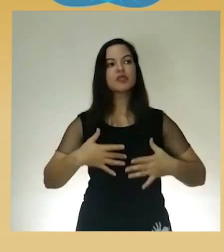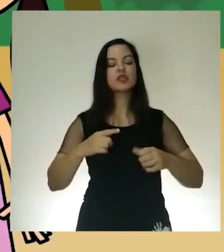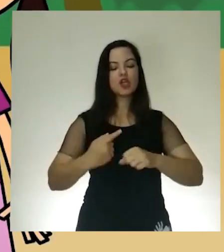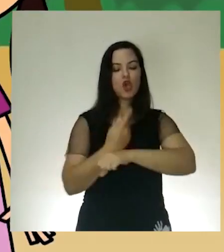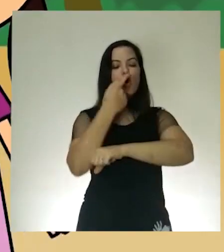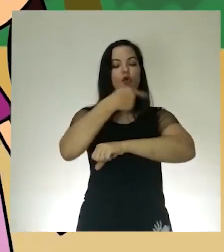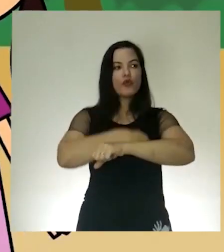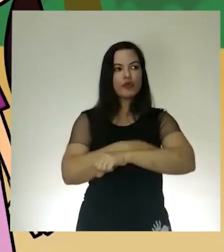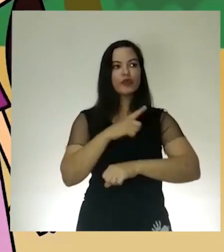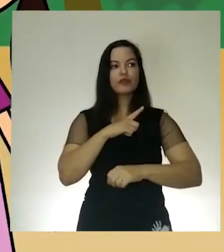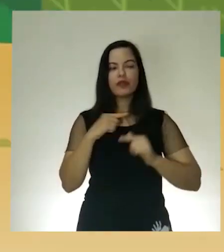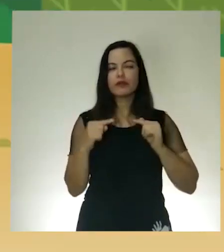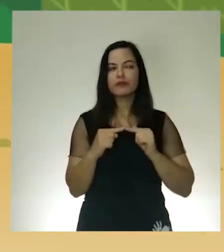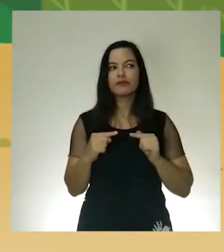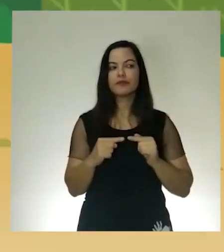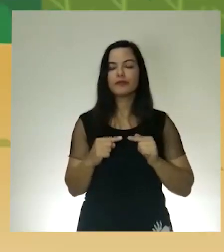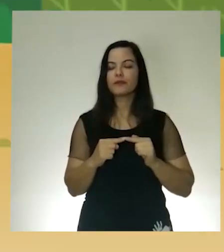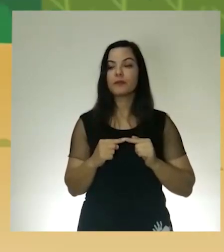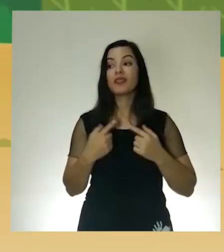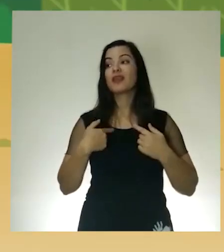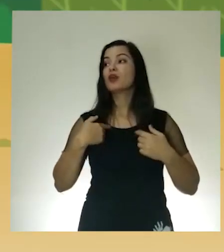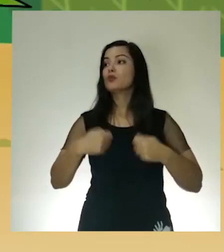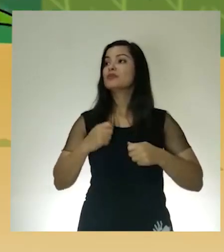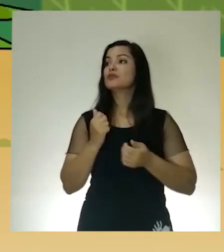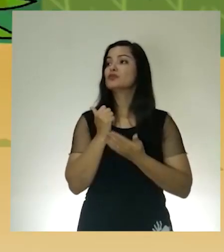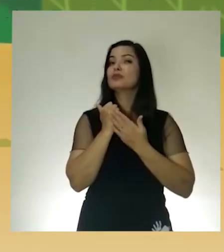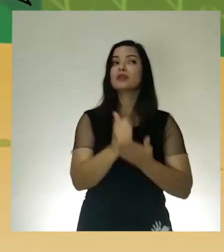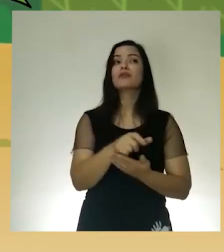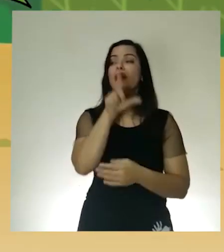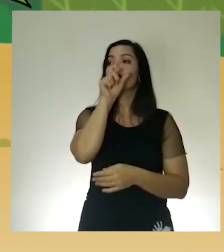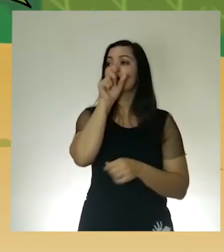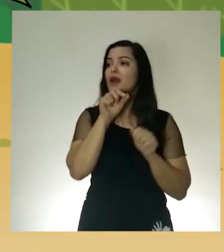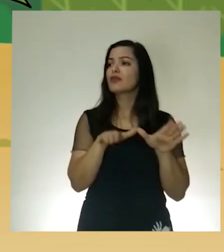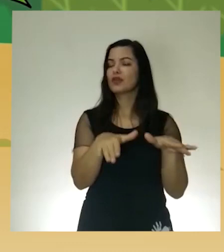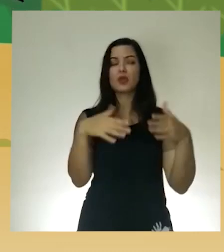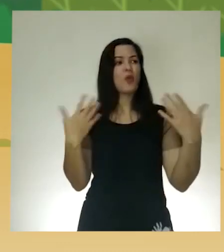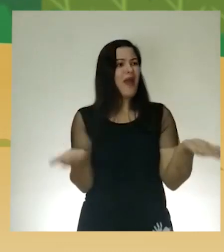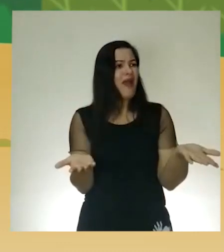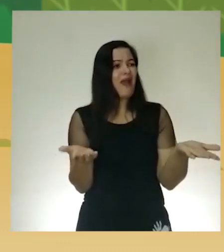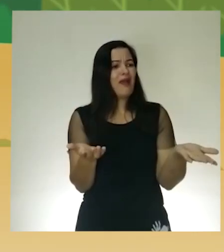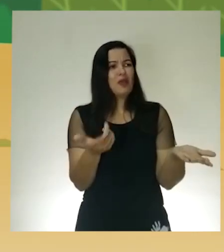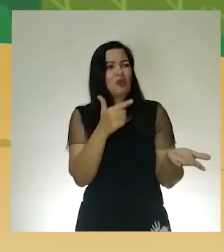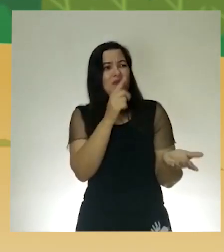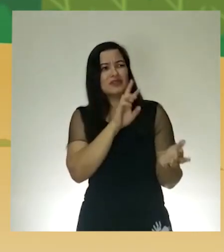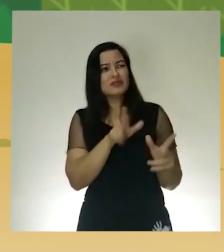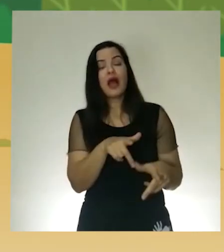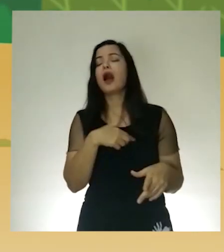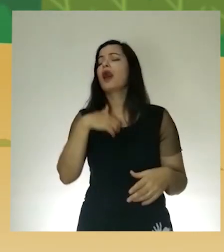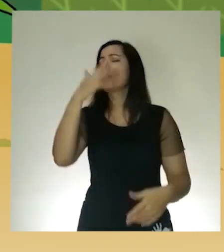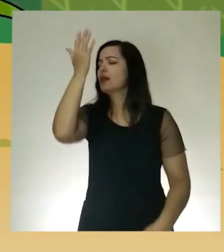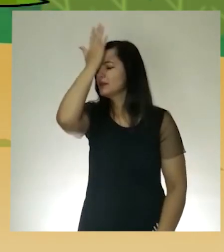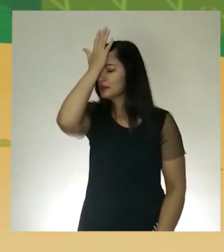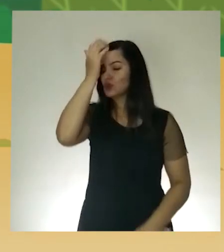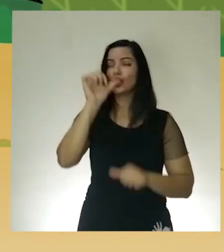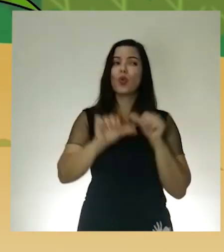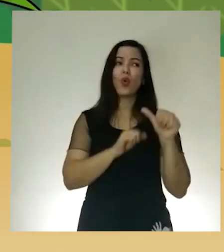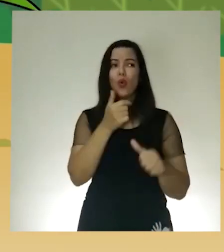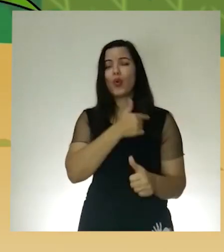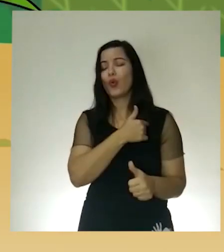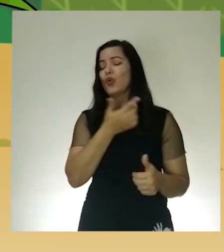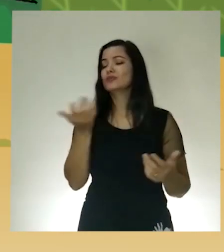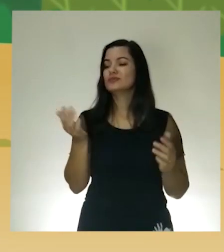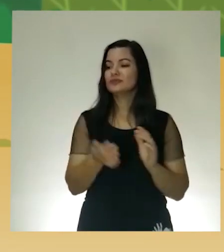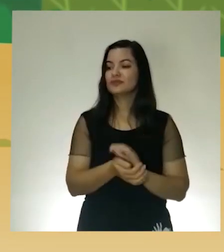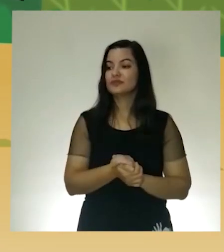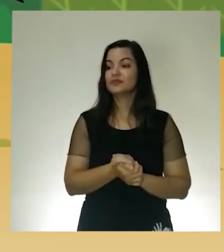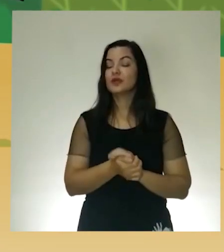mais próximo. Gaivota? Ih, parece que troquei os pacientes. Eu vou resolver esse probleminha e quando eu voltar, pegamos o